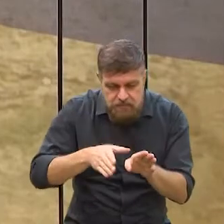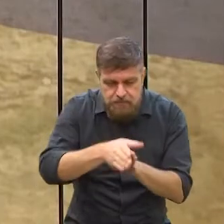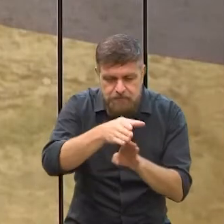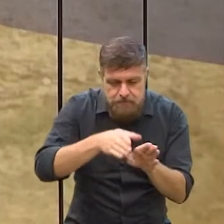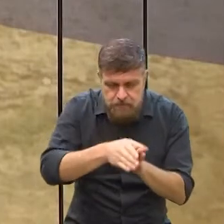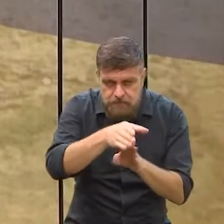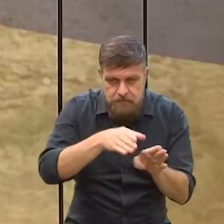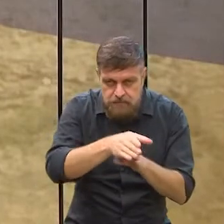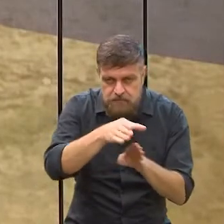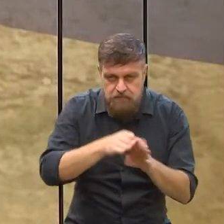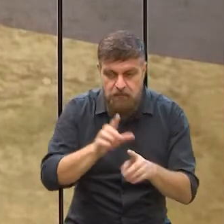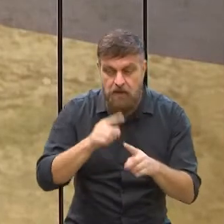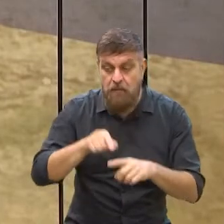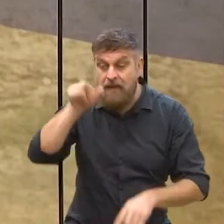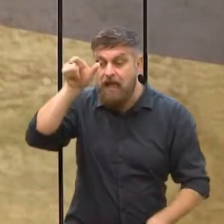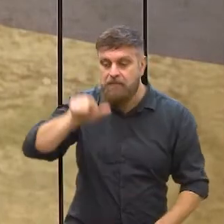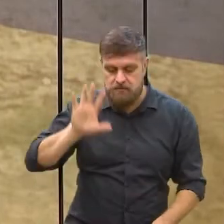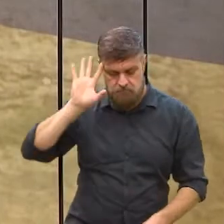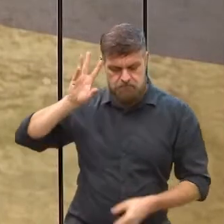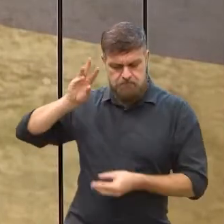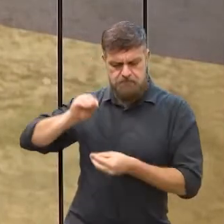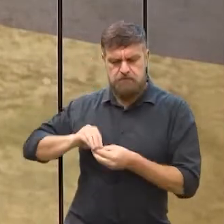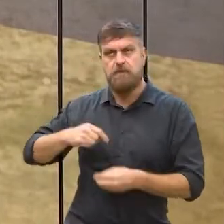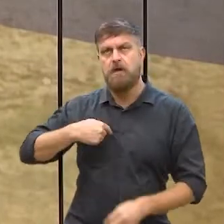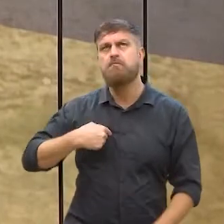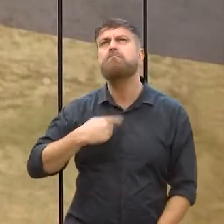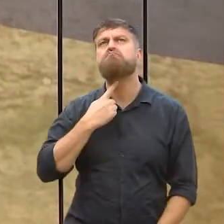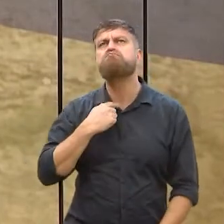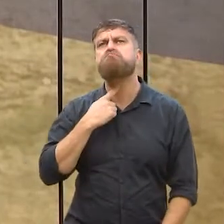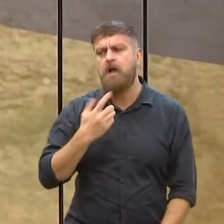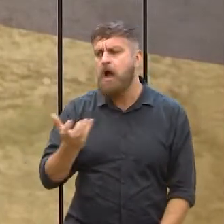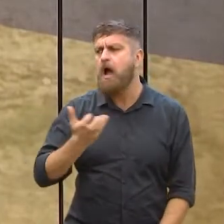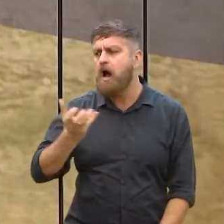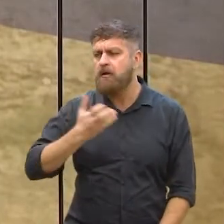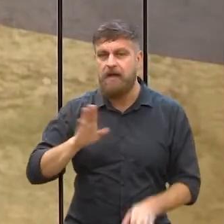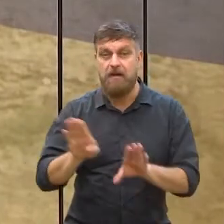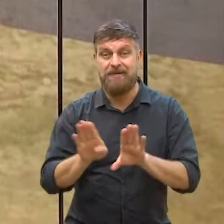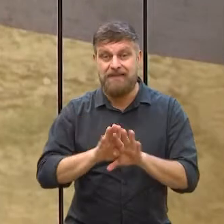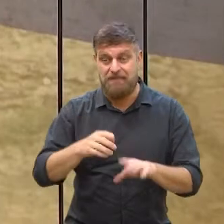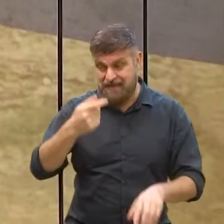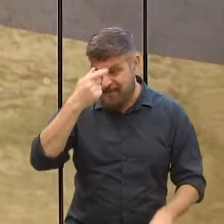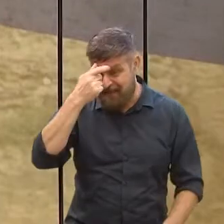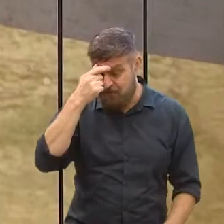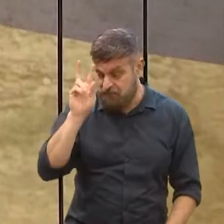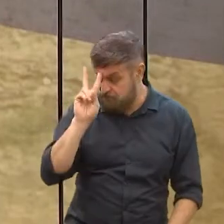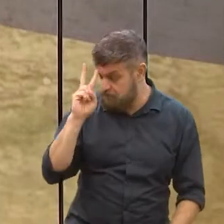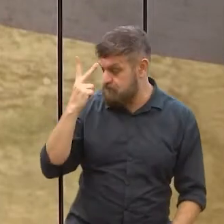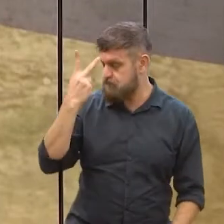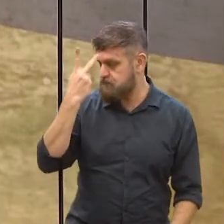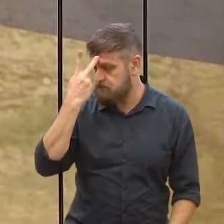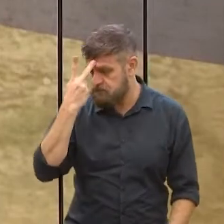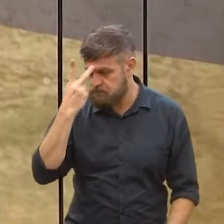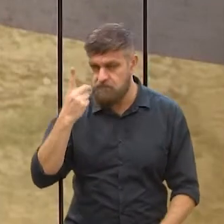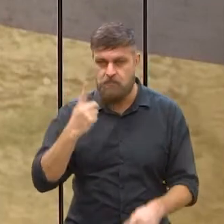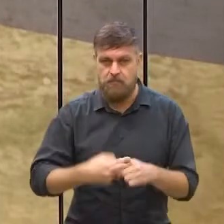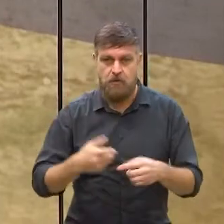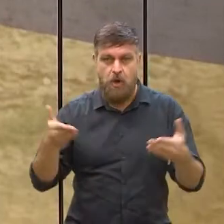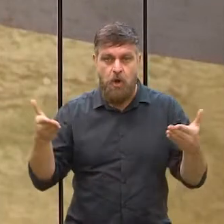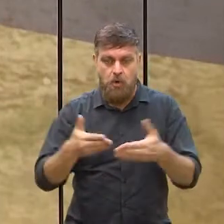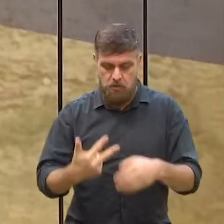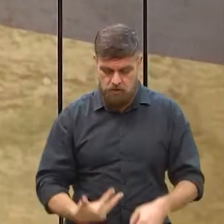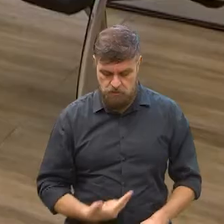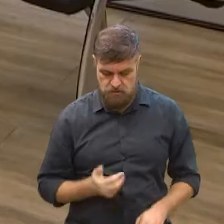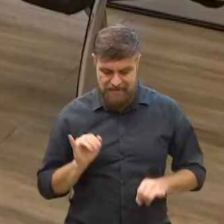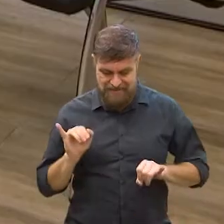da decisão da cirurgia, mas o processo contínuo, né, de mudar consciência, né? Porque a cirurgia hoje se define como